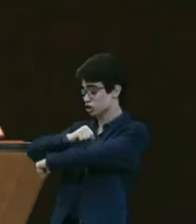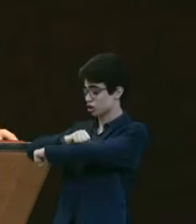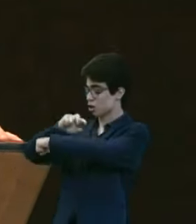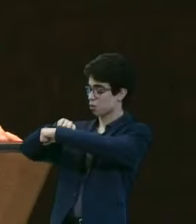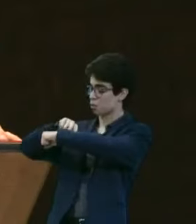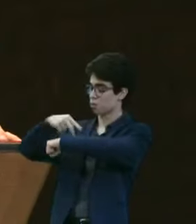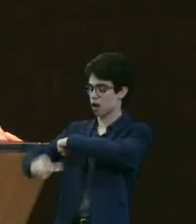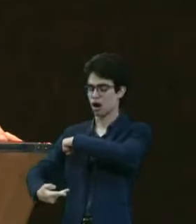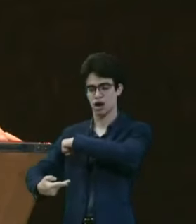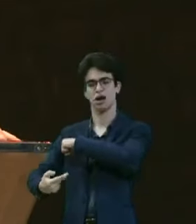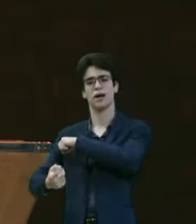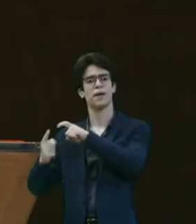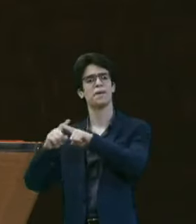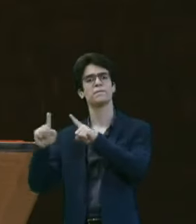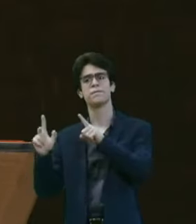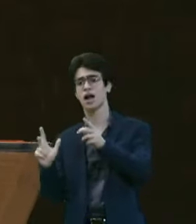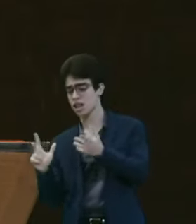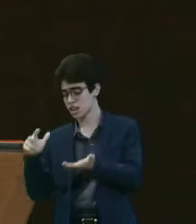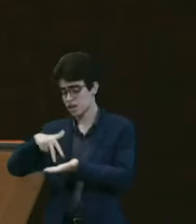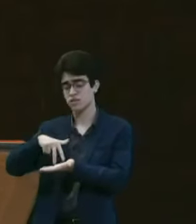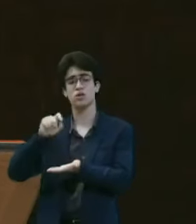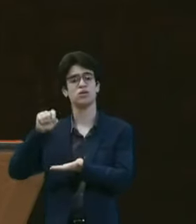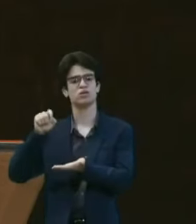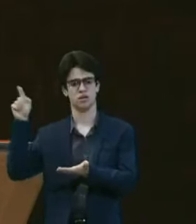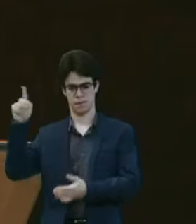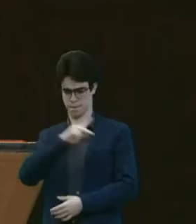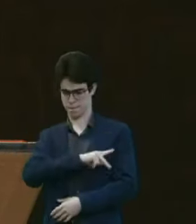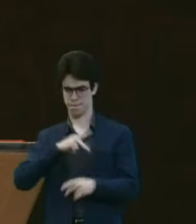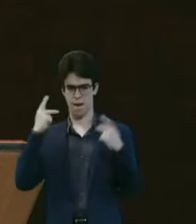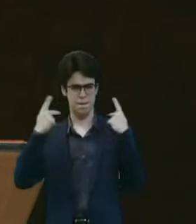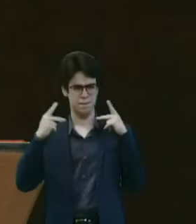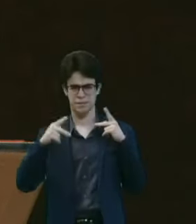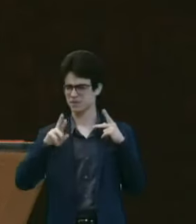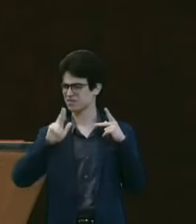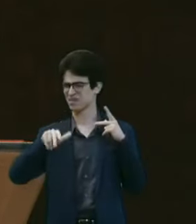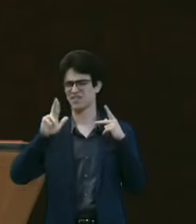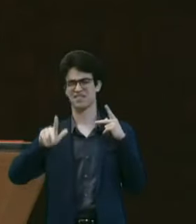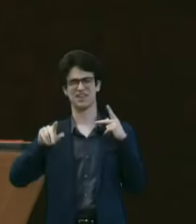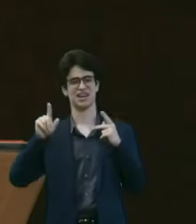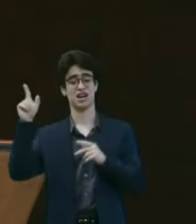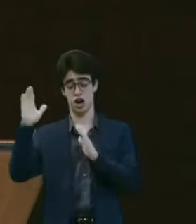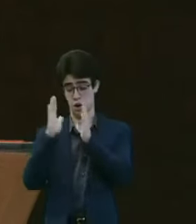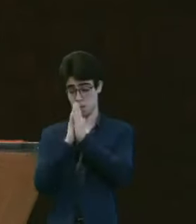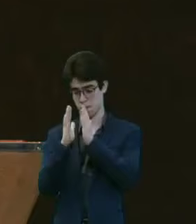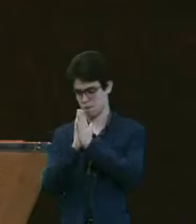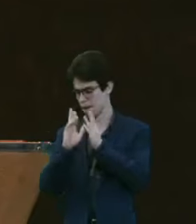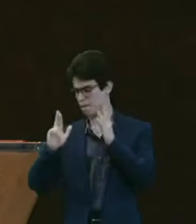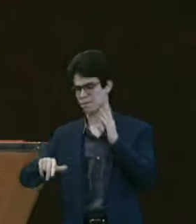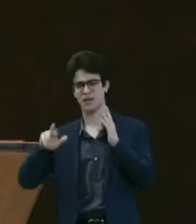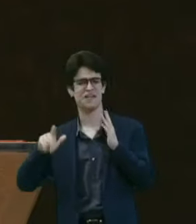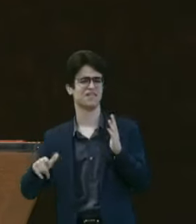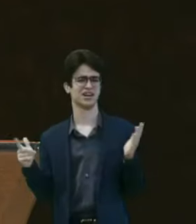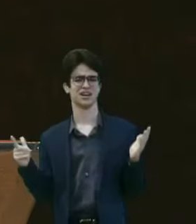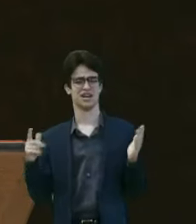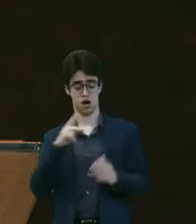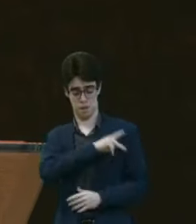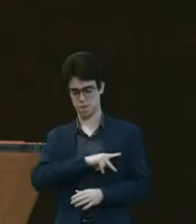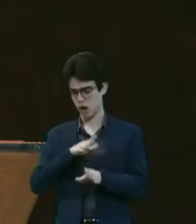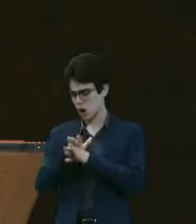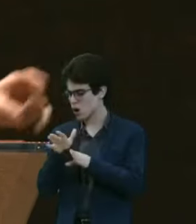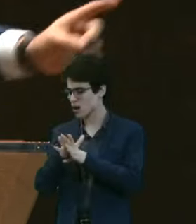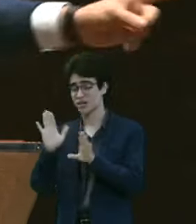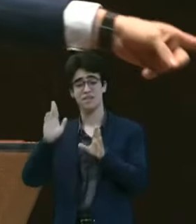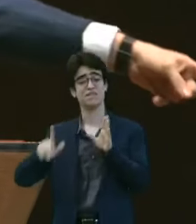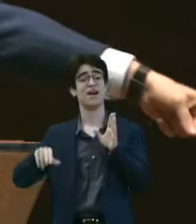aquele menino? Não foi a pregação de Paulo, não foi a oração de Paulo, não foi o conselho de